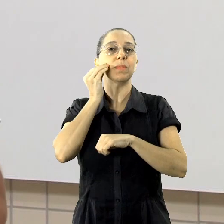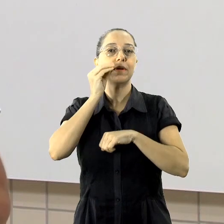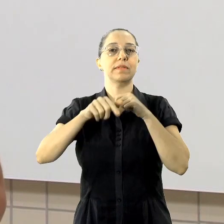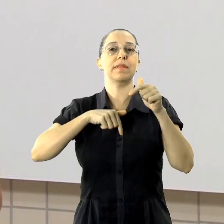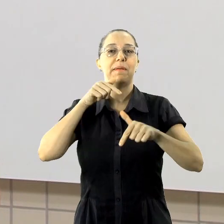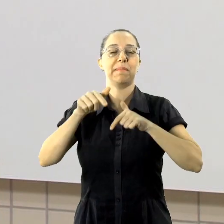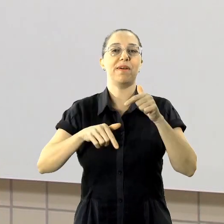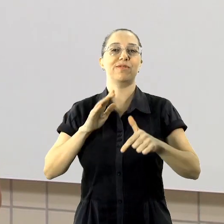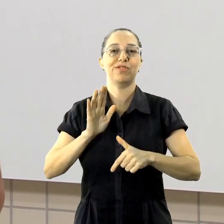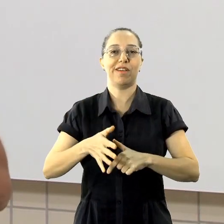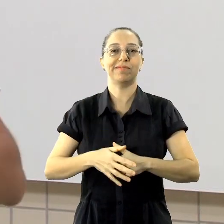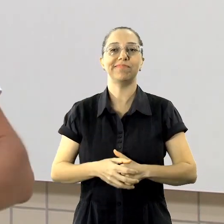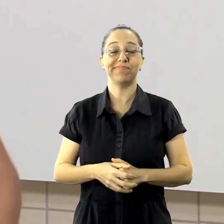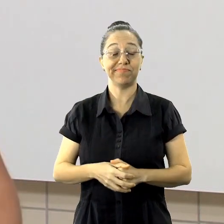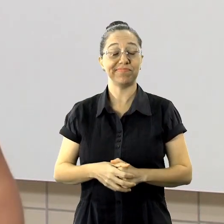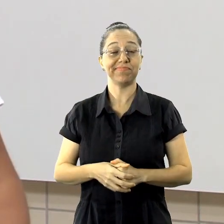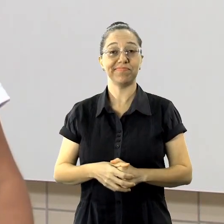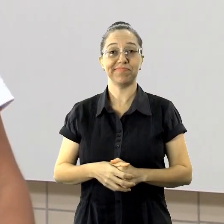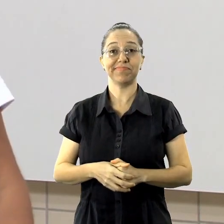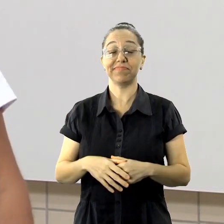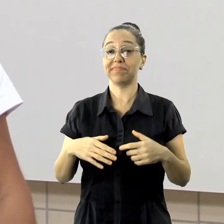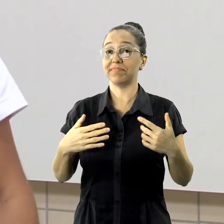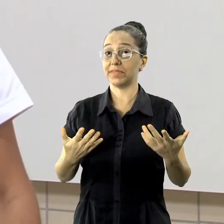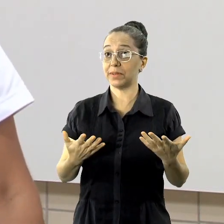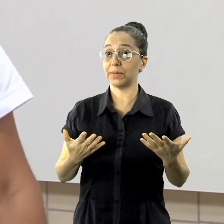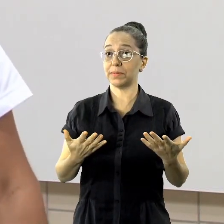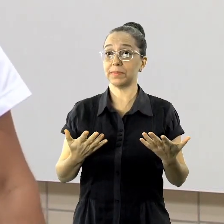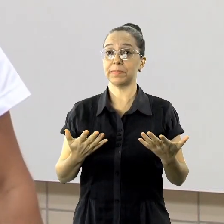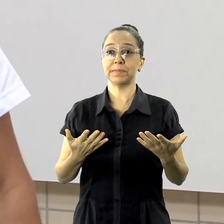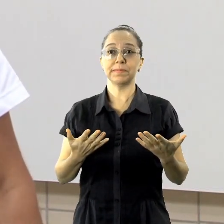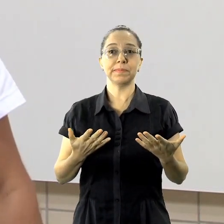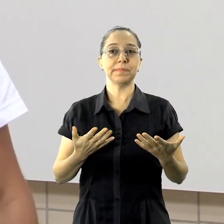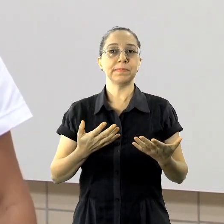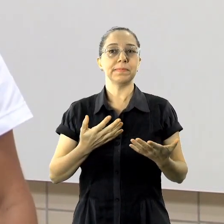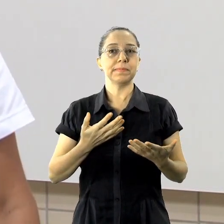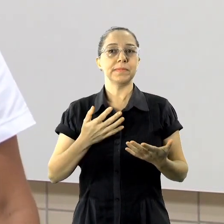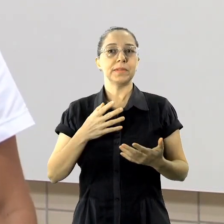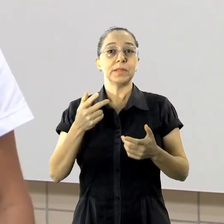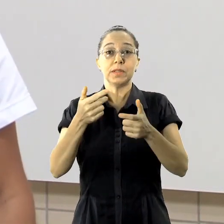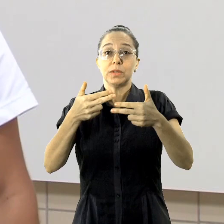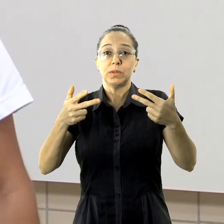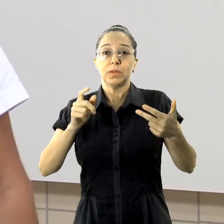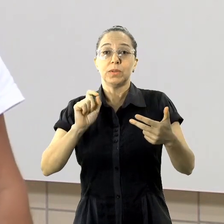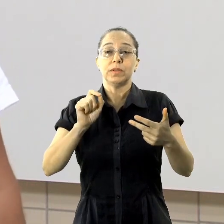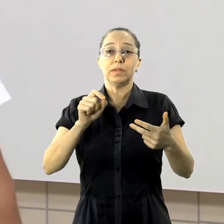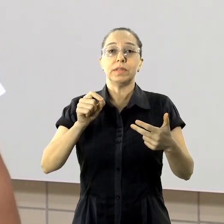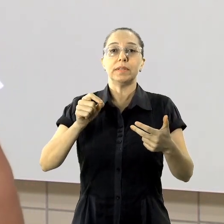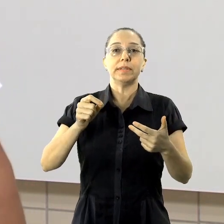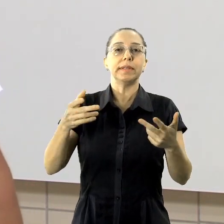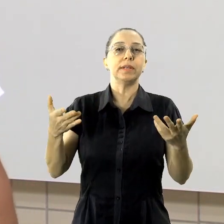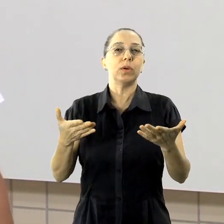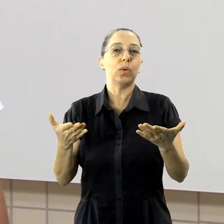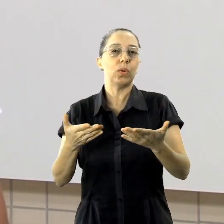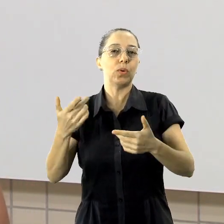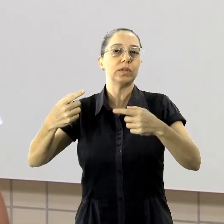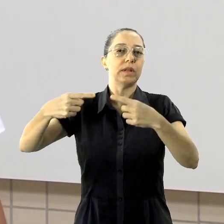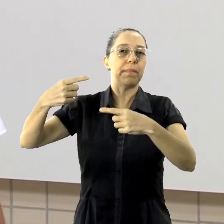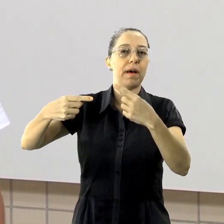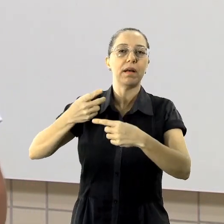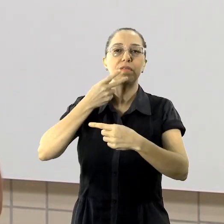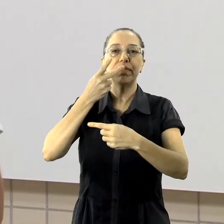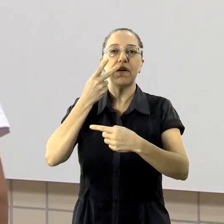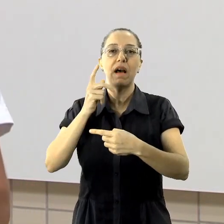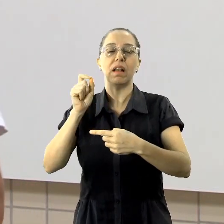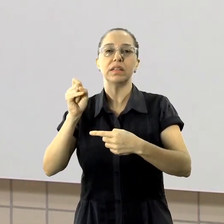de trabalho que ele tem. Pessoal, pode parecer algo tão comum hoje em dia, e tem sido debate, né? A nova carteira de trabalho que tem sido criada, verde e